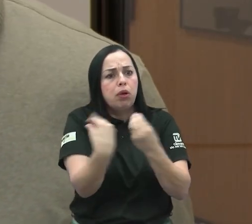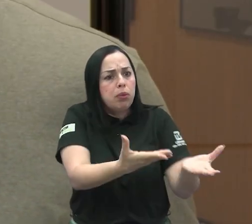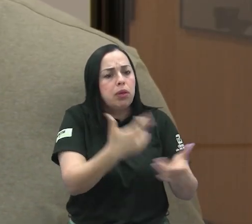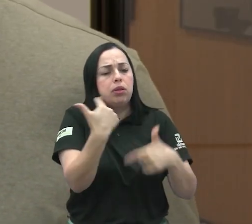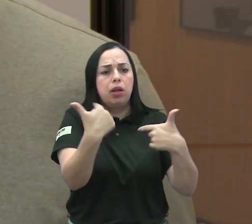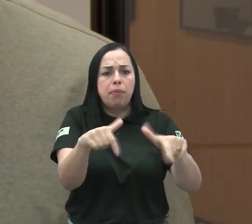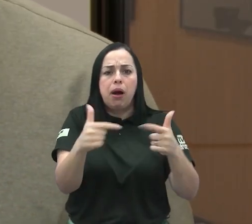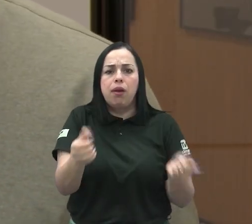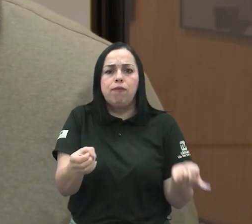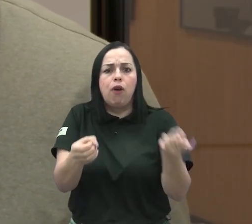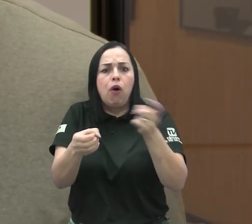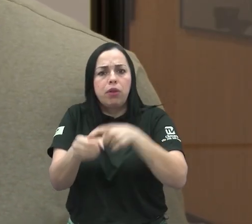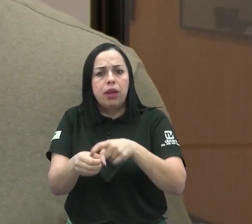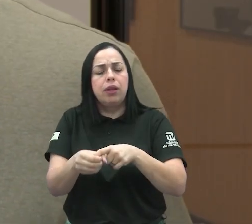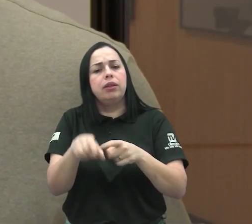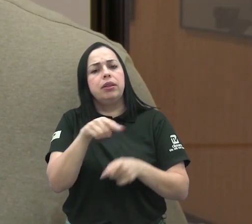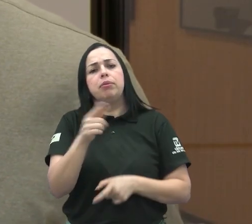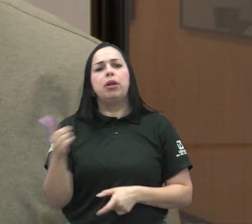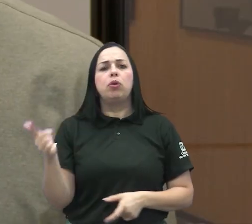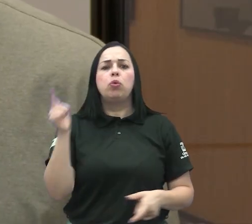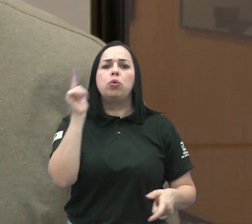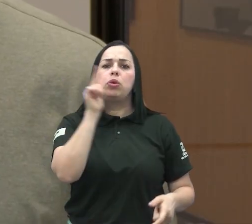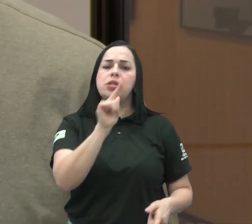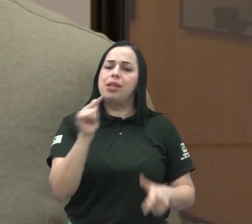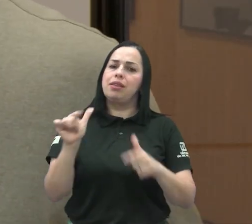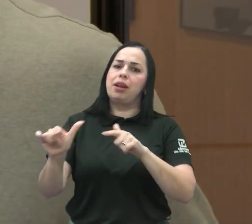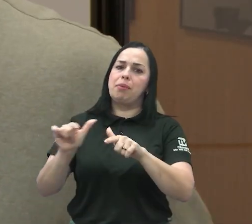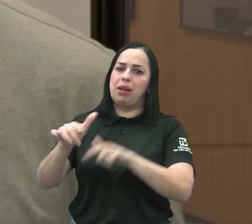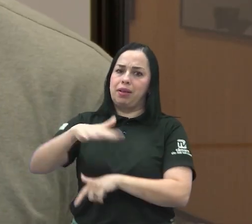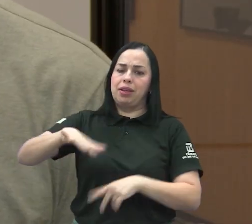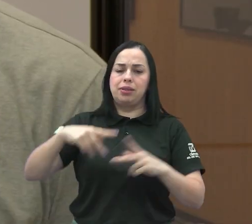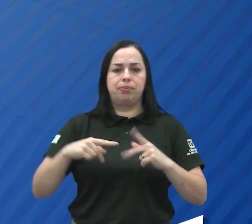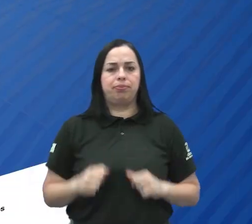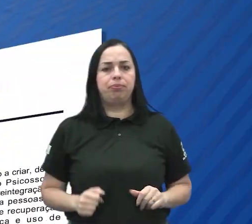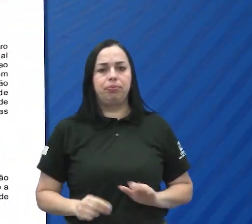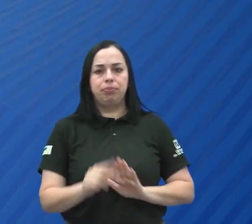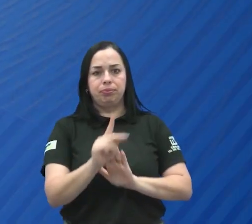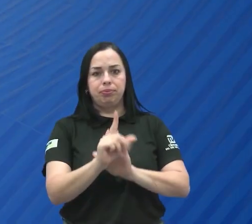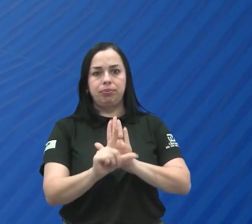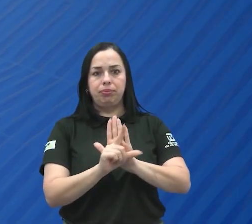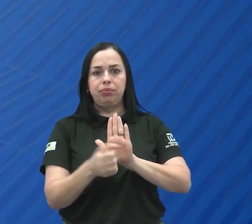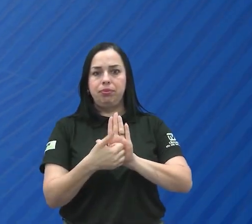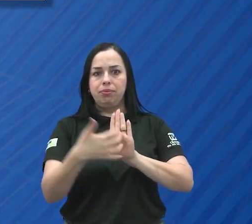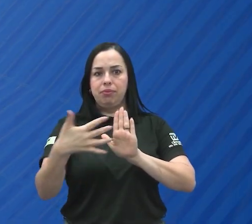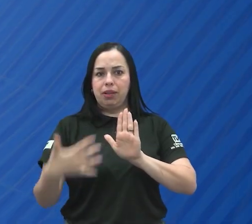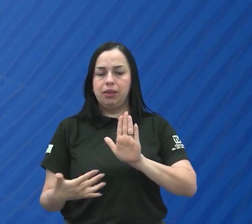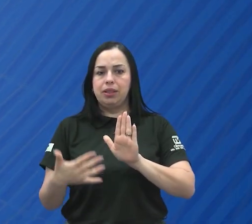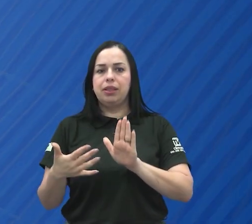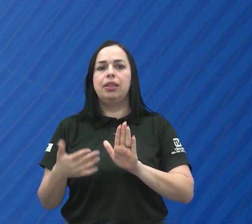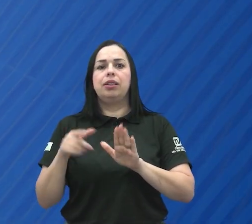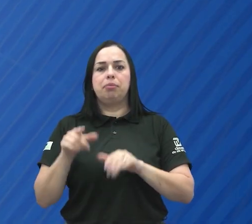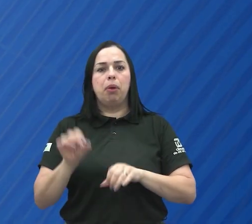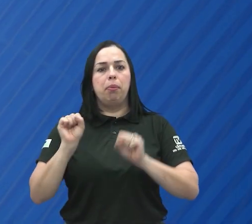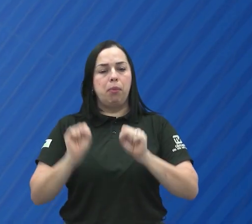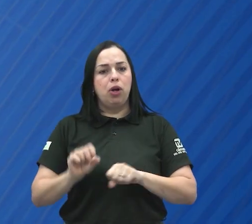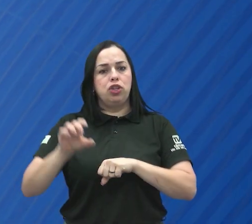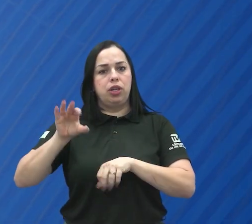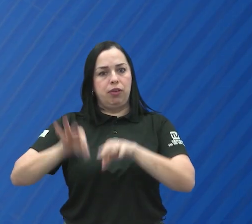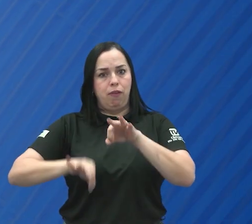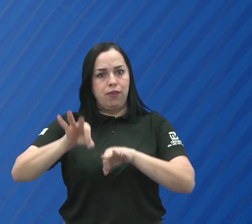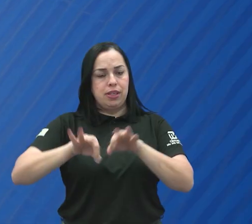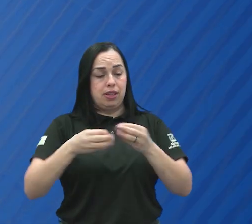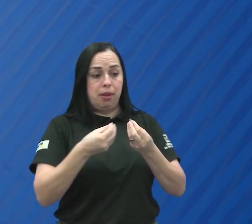pessoas no mercado de trabalho, para ele estar trabalhando aqui na nossa cidade. O projeto também prevê ações como a criação